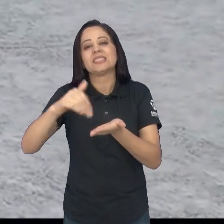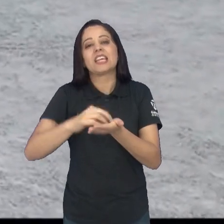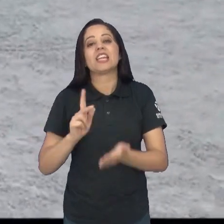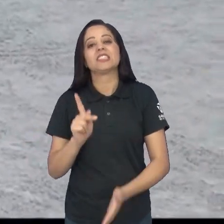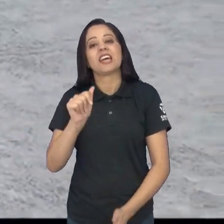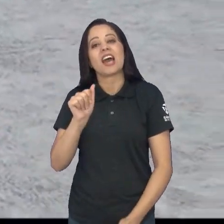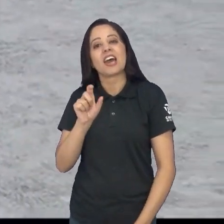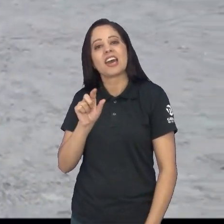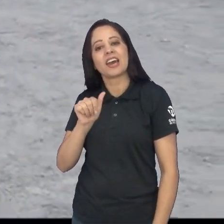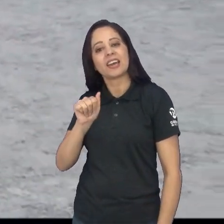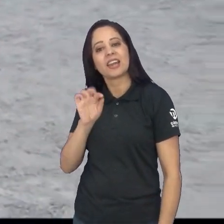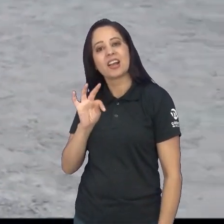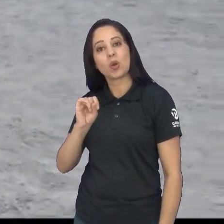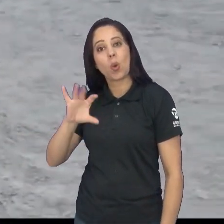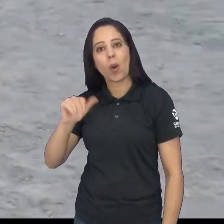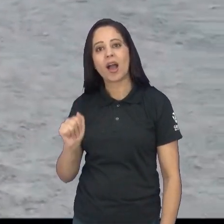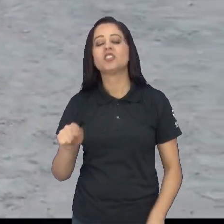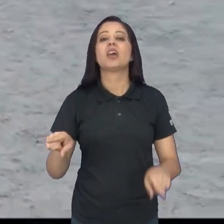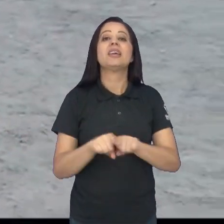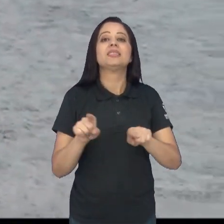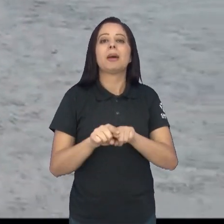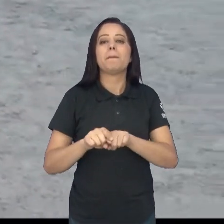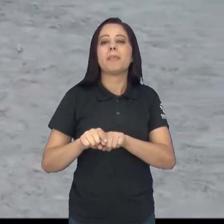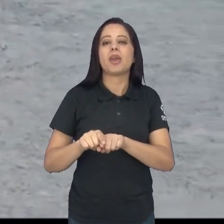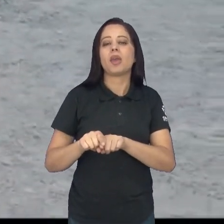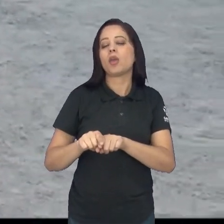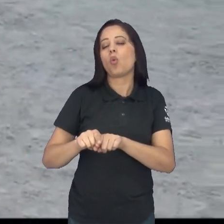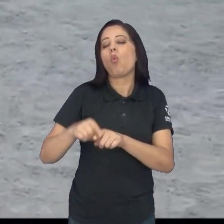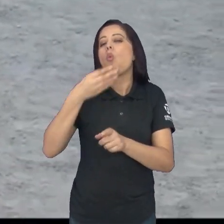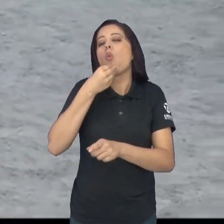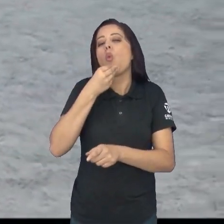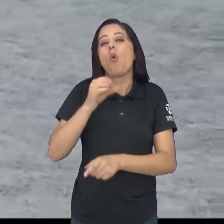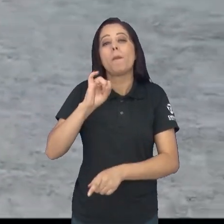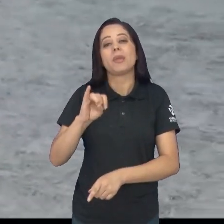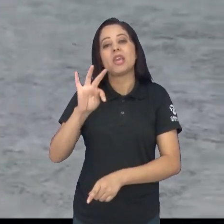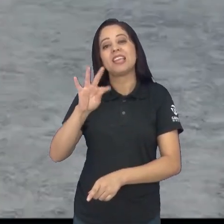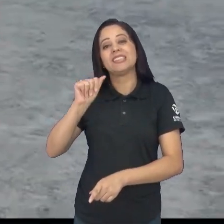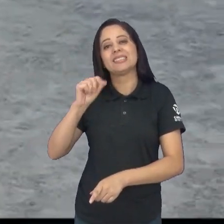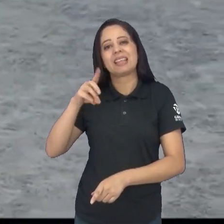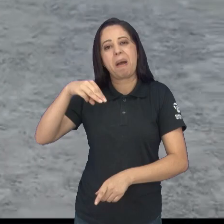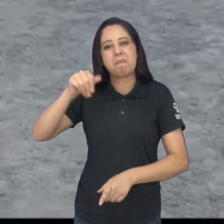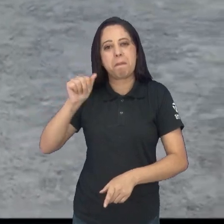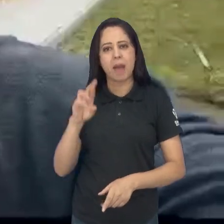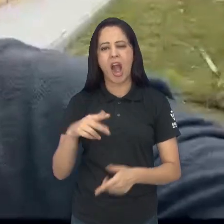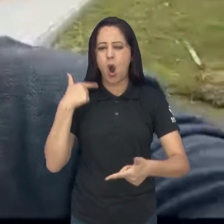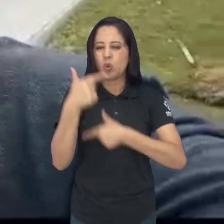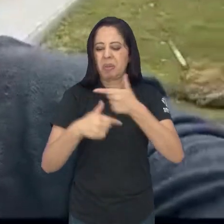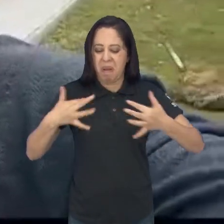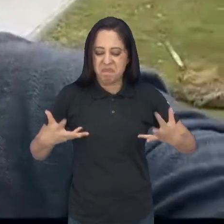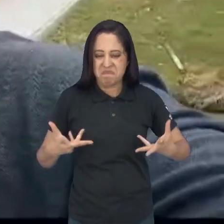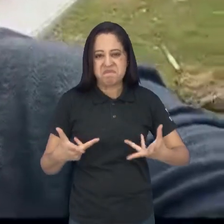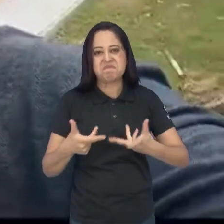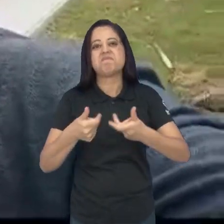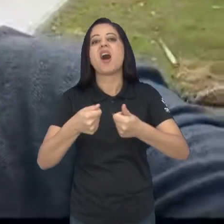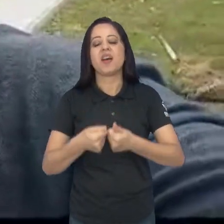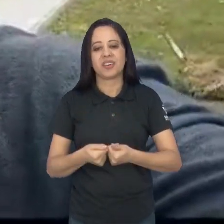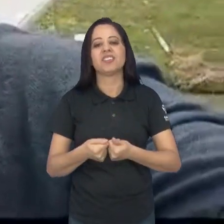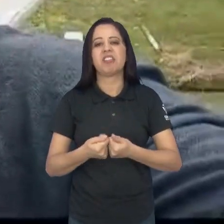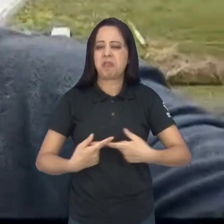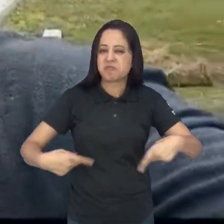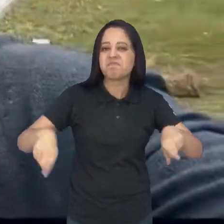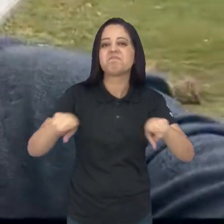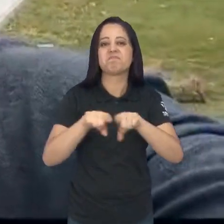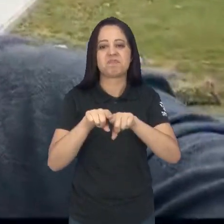o meu parceiraço, secretário adjunto Itamar, que tem feito um trabalho espetacular na cidade, que é nosso